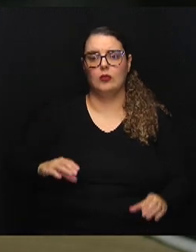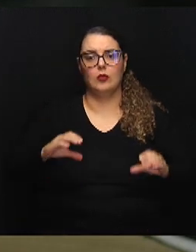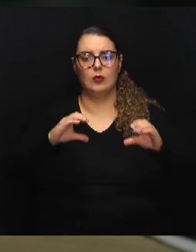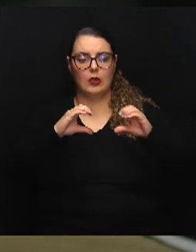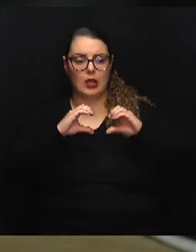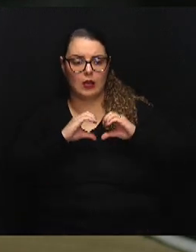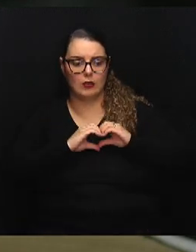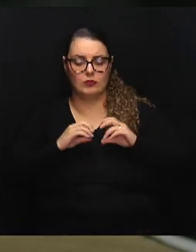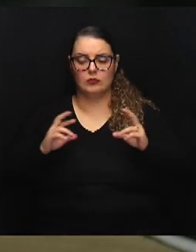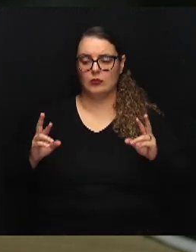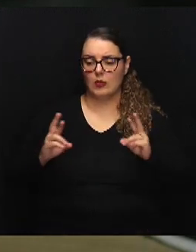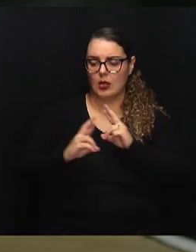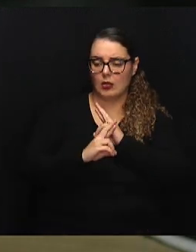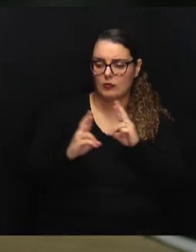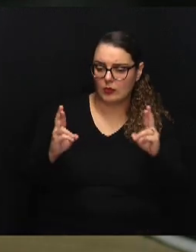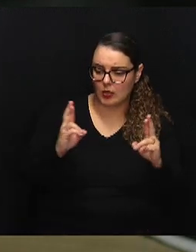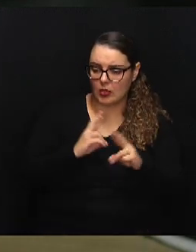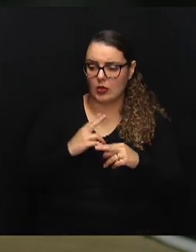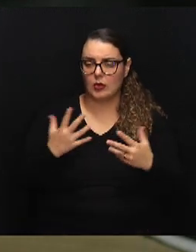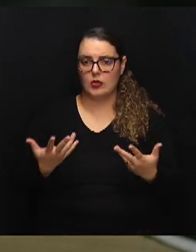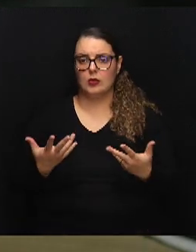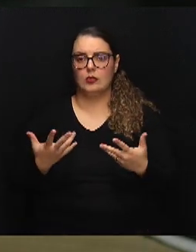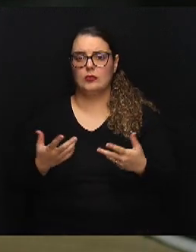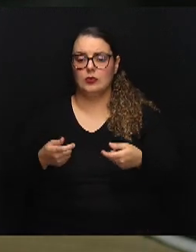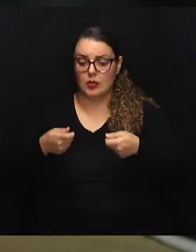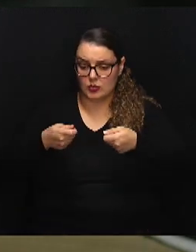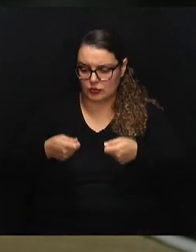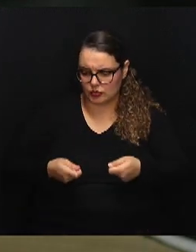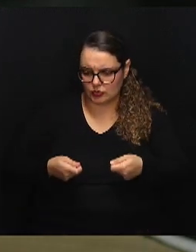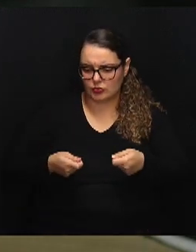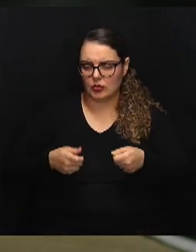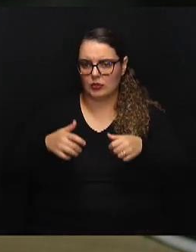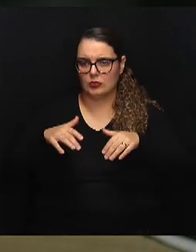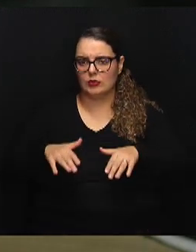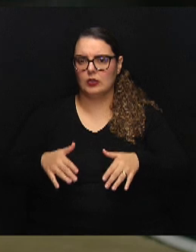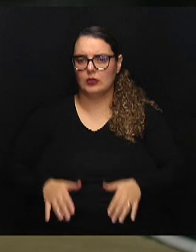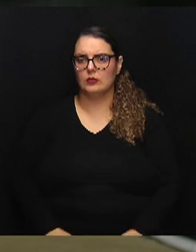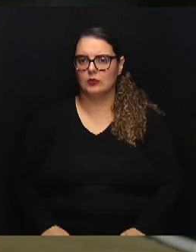uma relação sólida, um negócio que ficou.